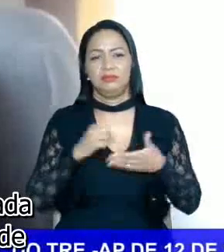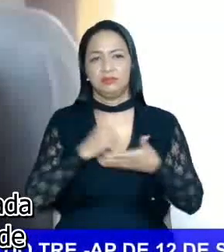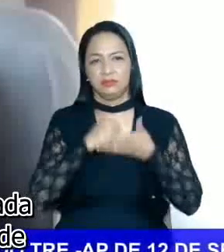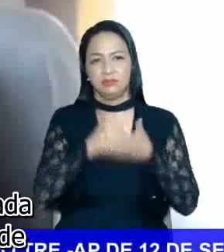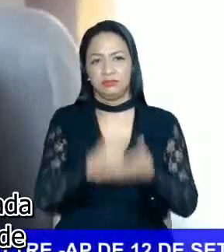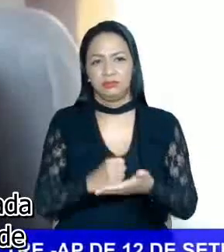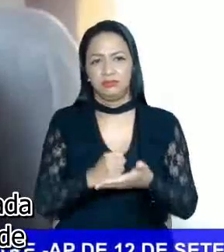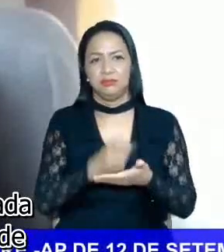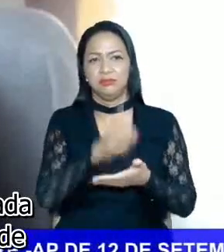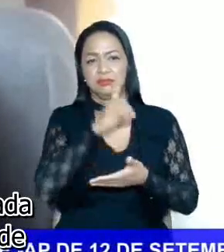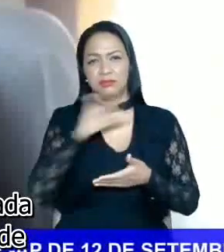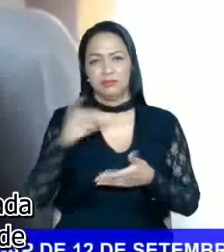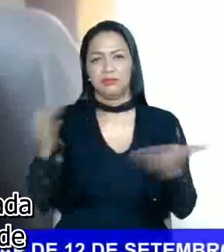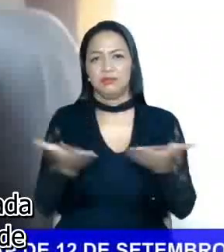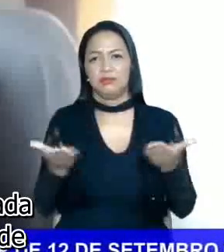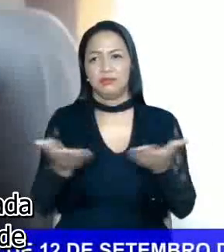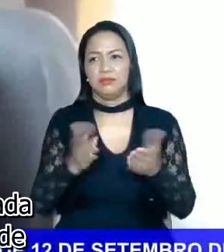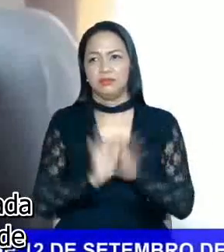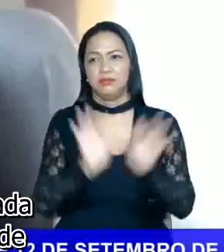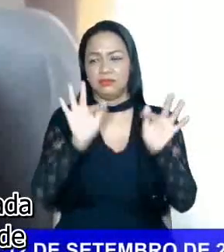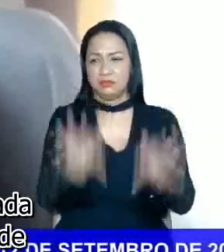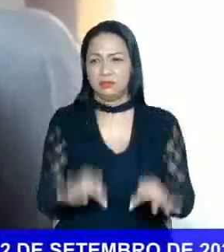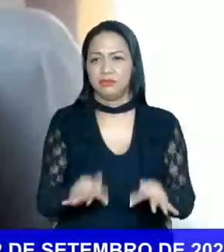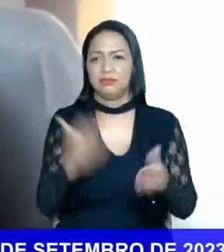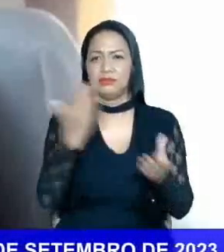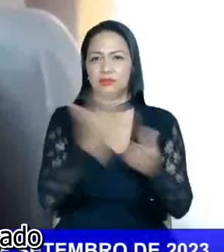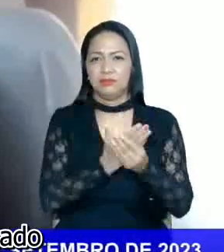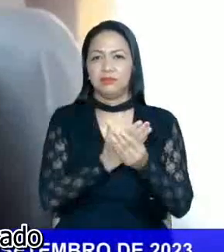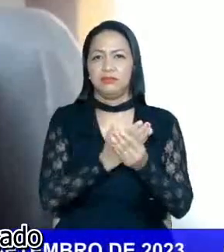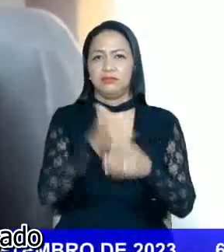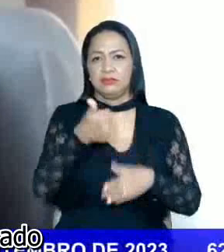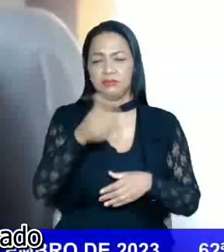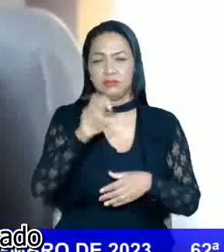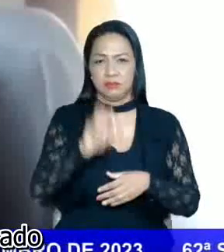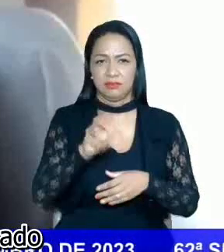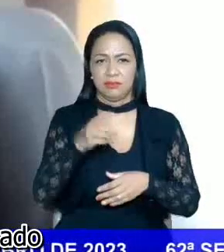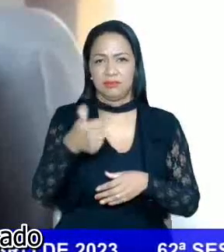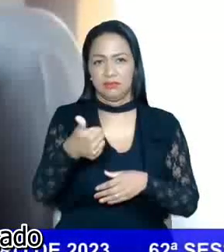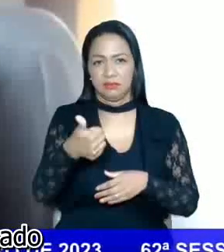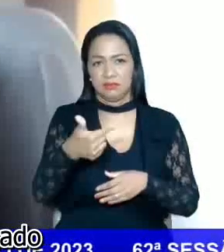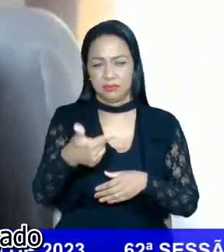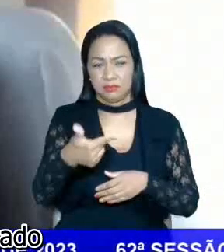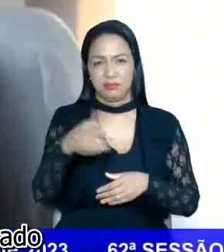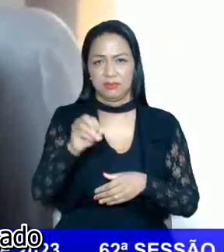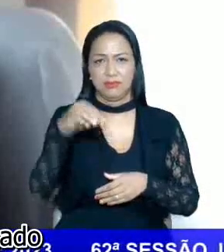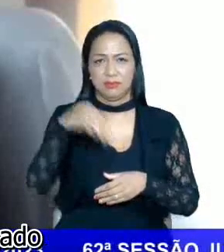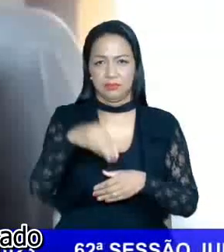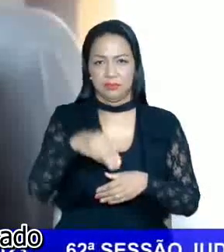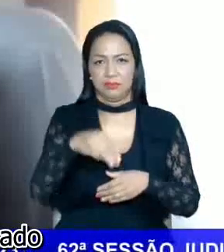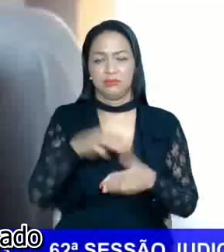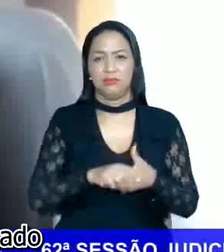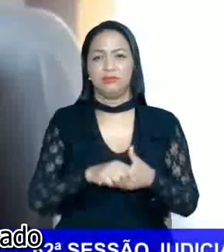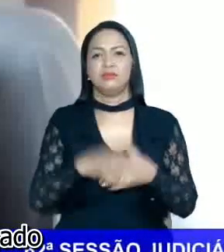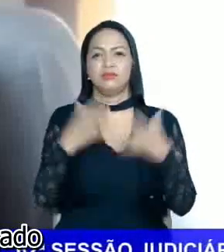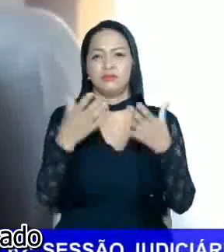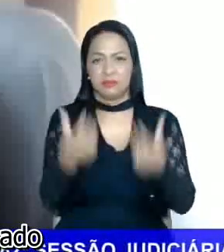fundamentada. Na data de hoje, finalizei o processo há coisa de 15, 20 minutos atrás, né, acolhendo as alegações